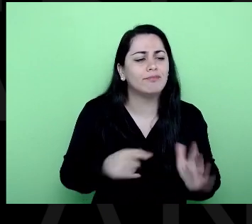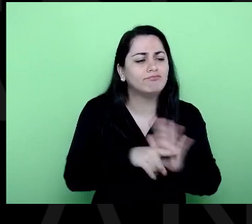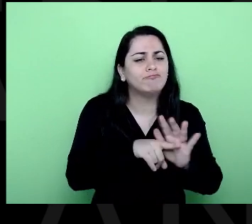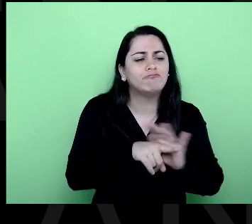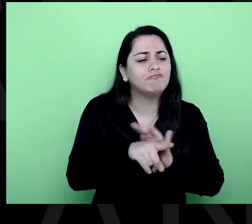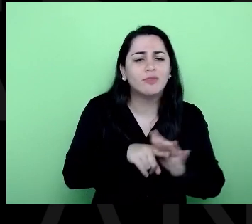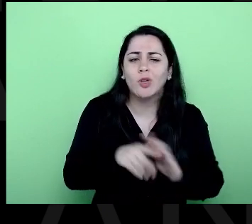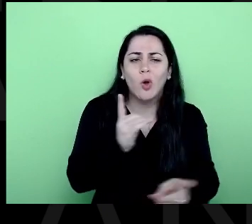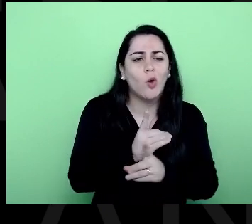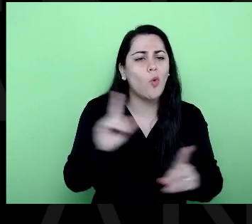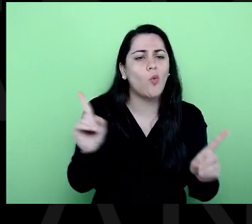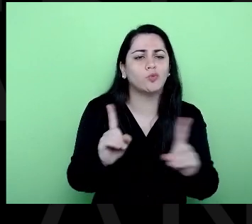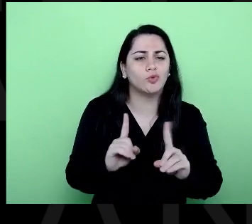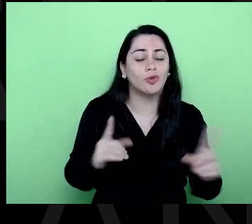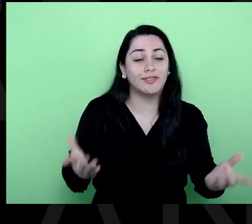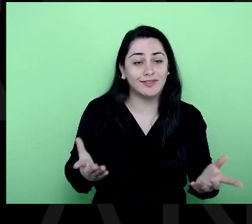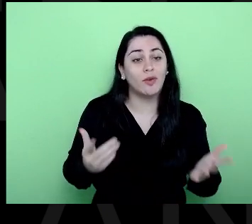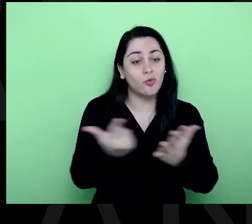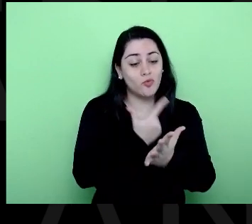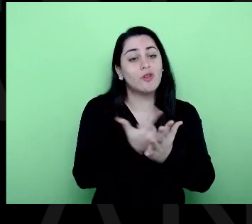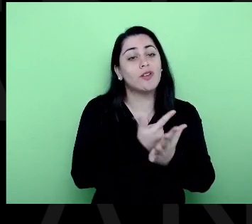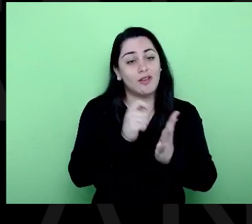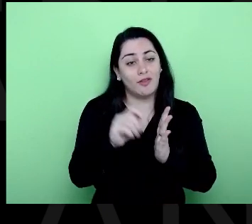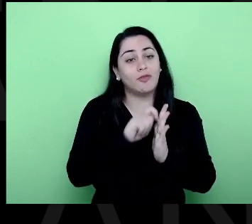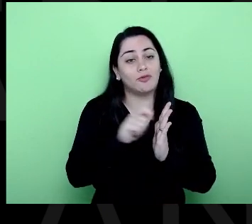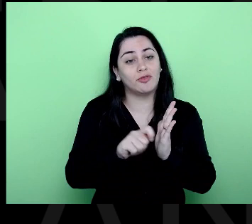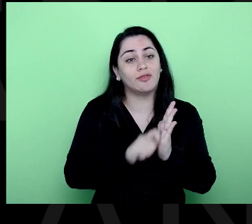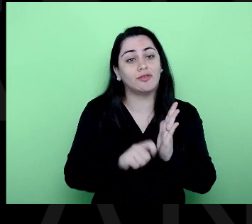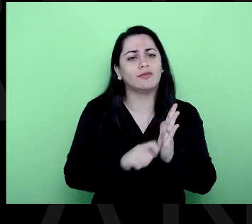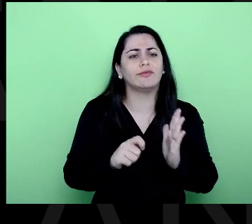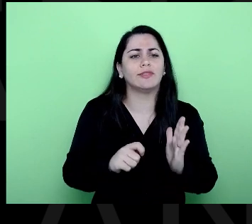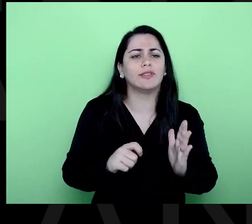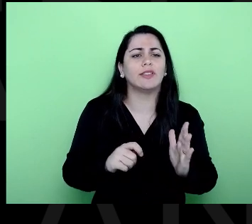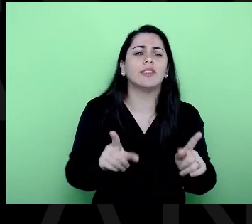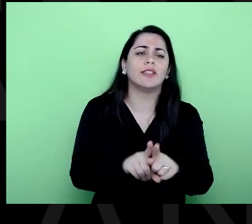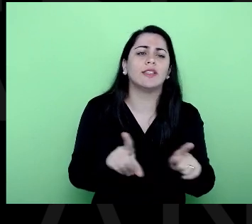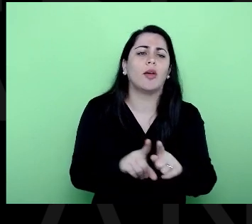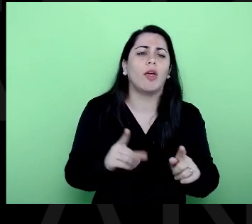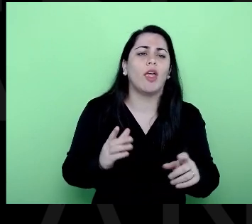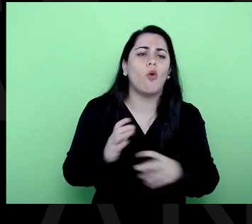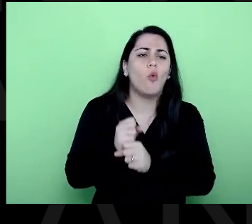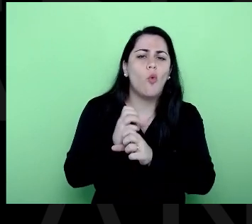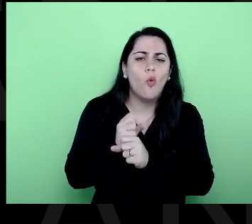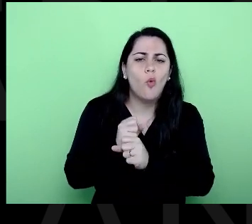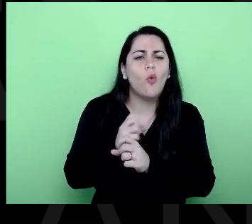né? E várias outras contas, as contas do Jango.